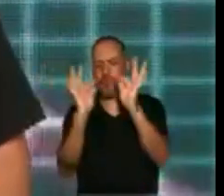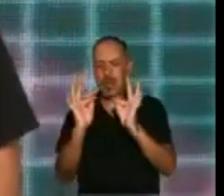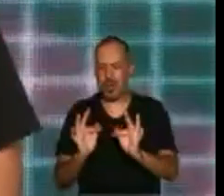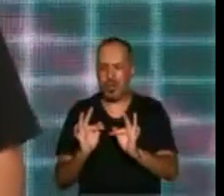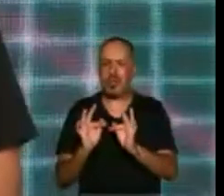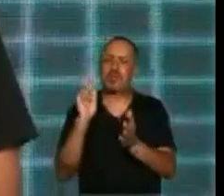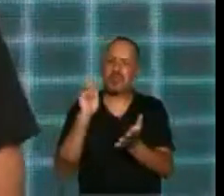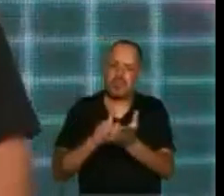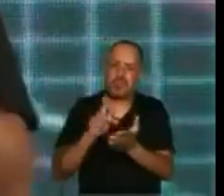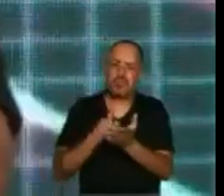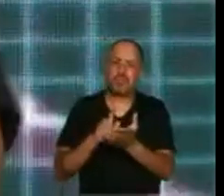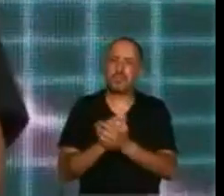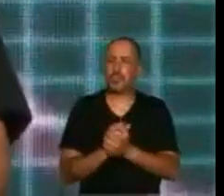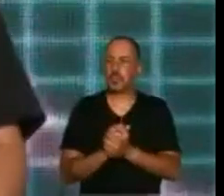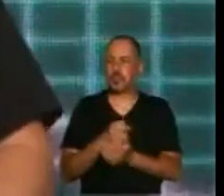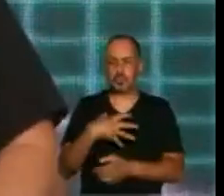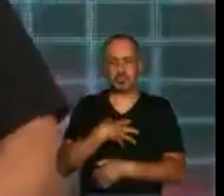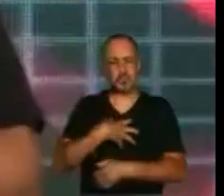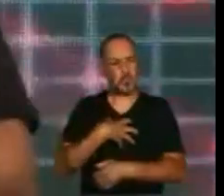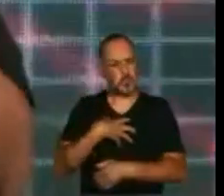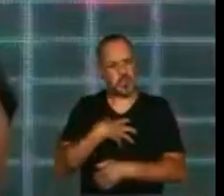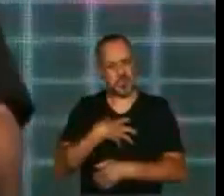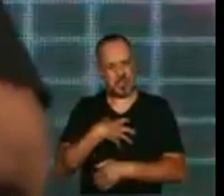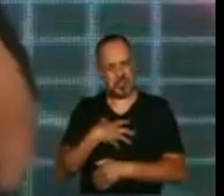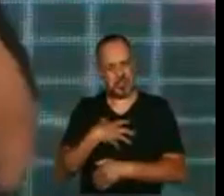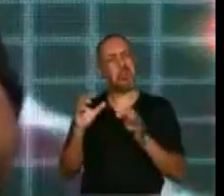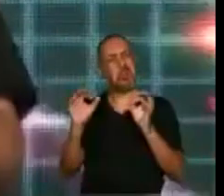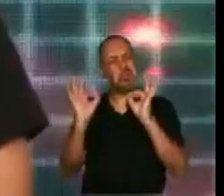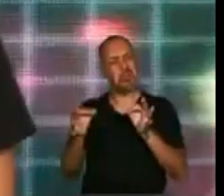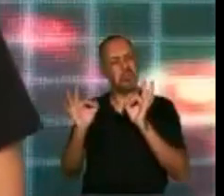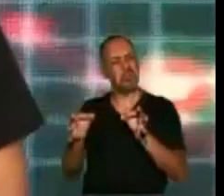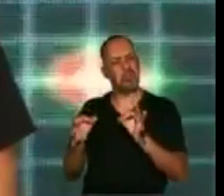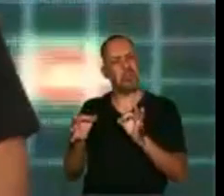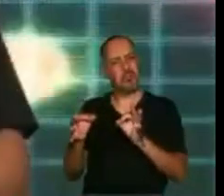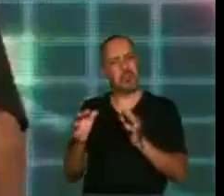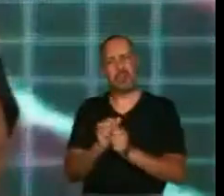comentou, com sensação do dever cumprido, estamos representando, fazendo